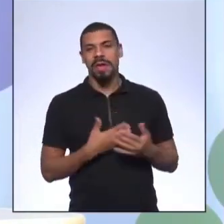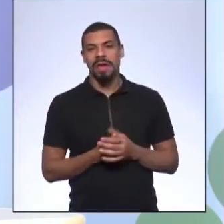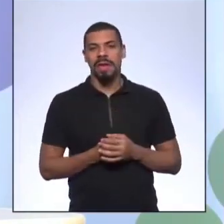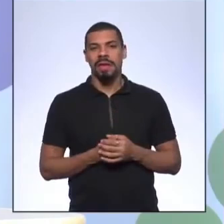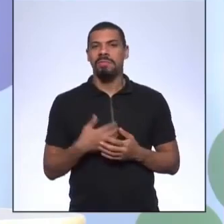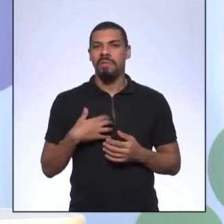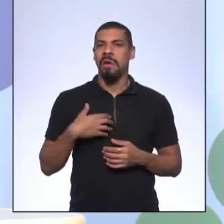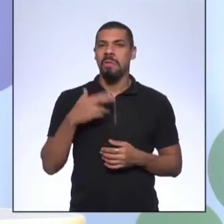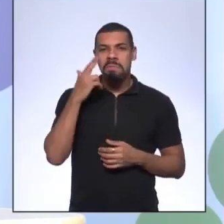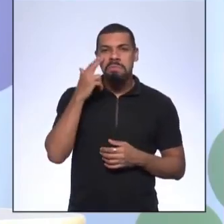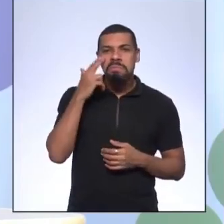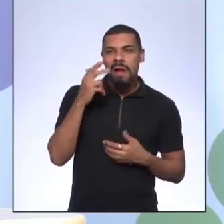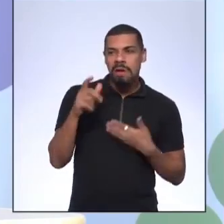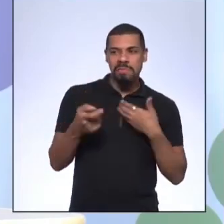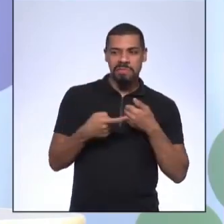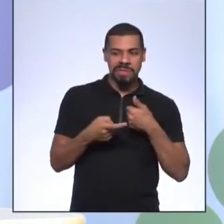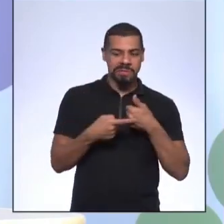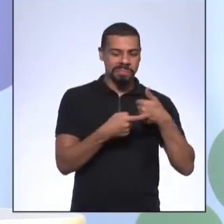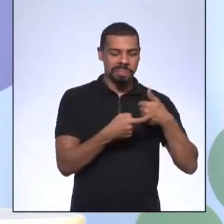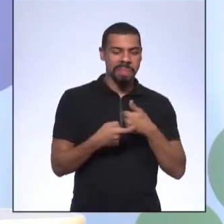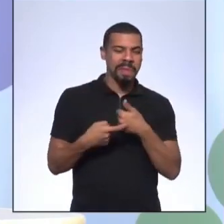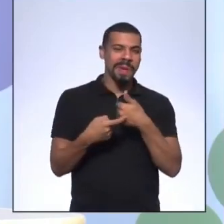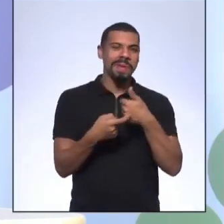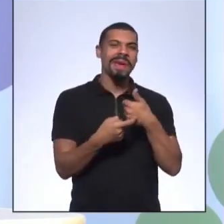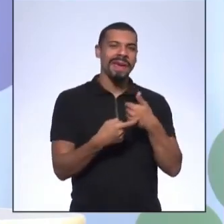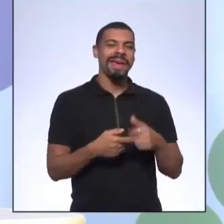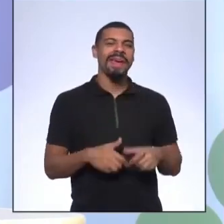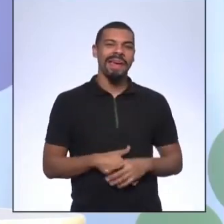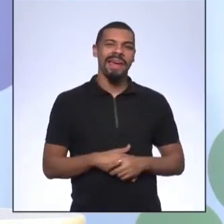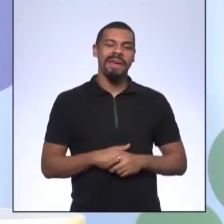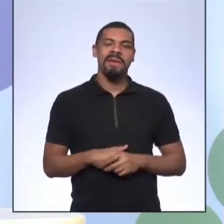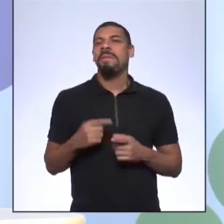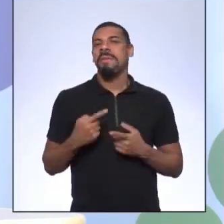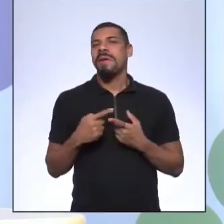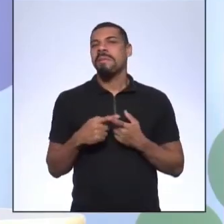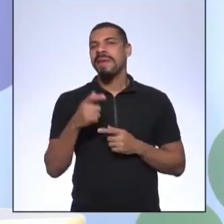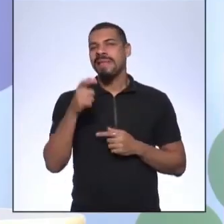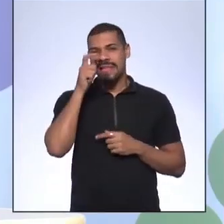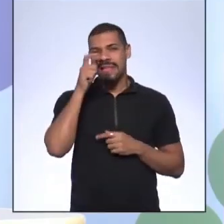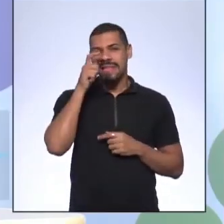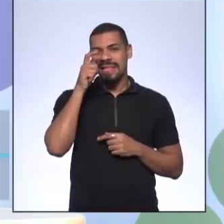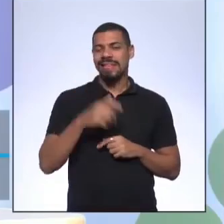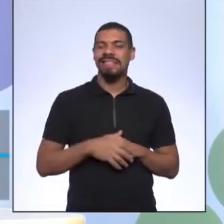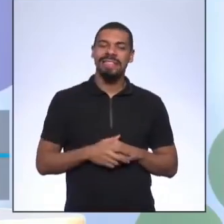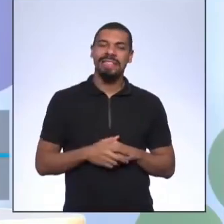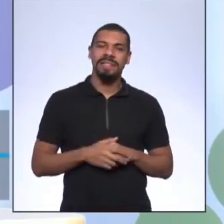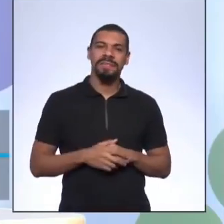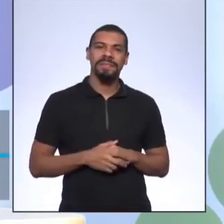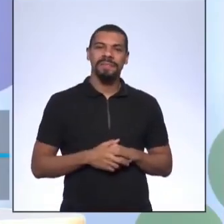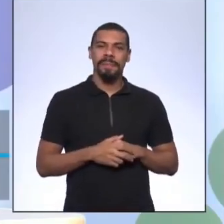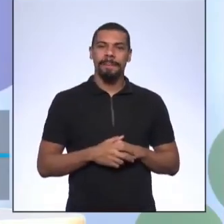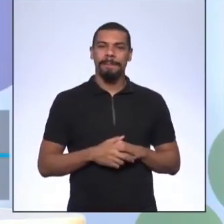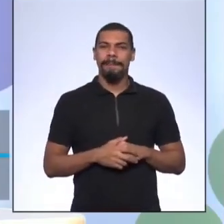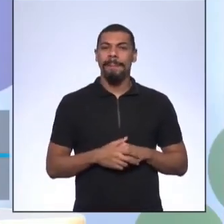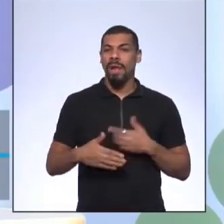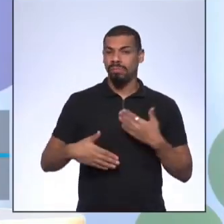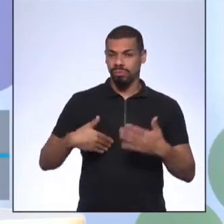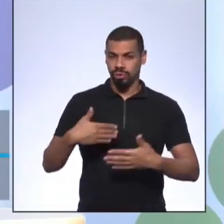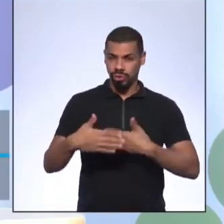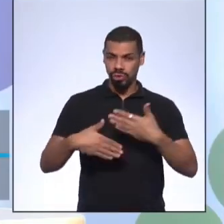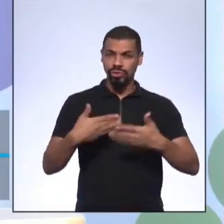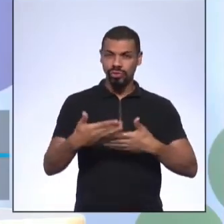aqui curtindo bastante e é bem interessante aqui na questão do desenvolvimento